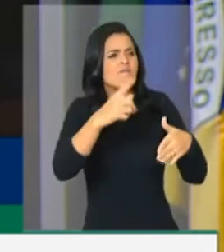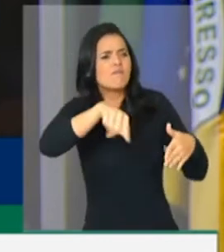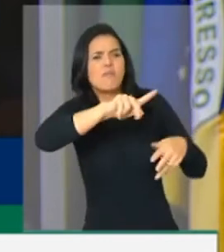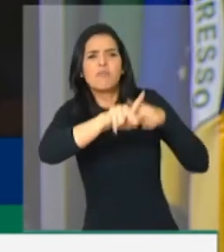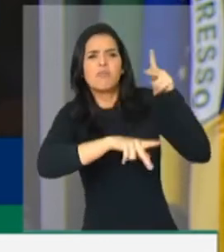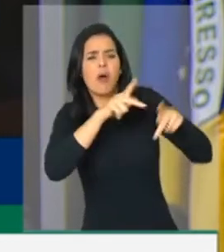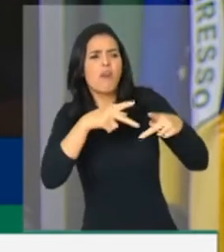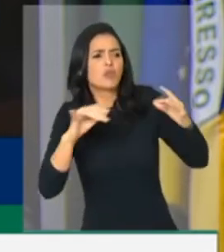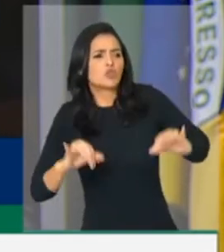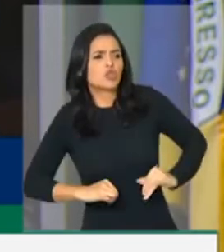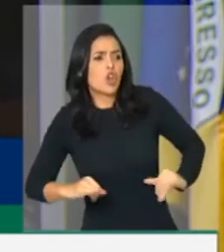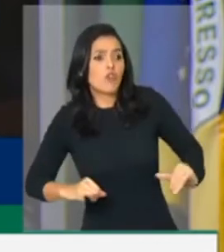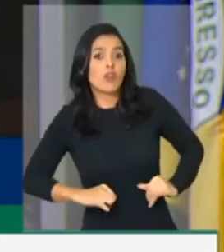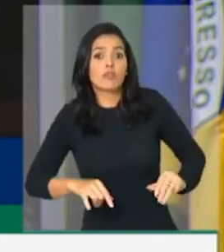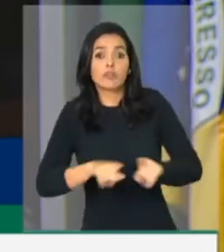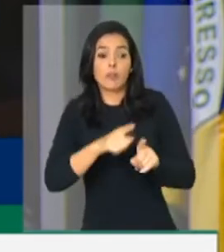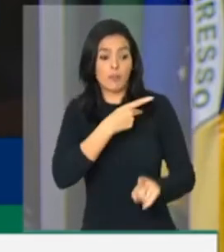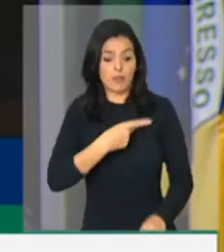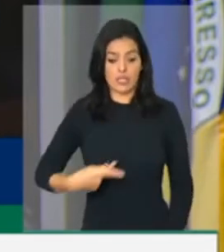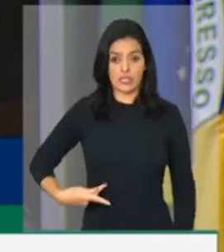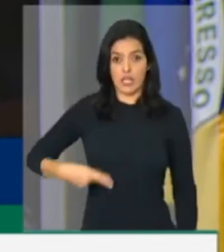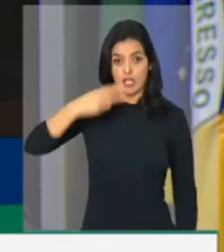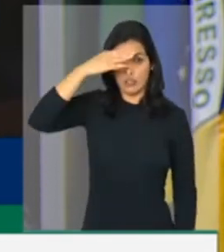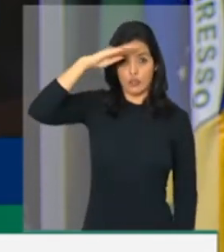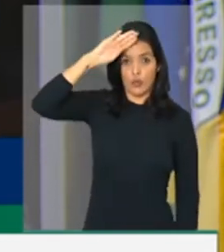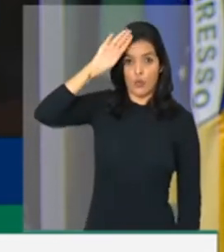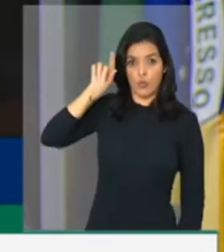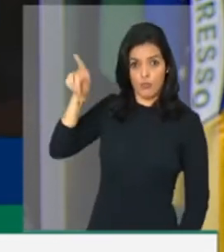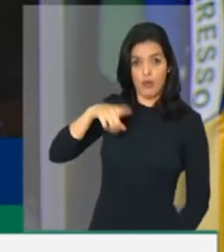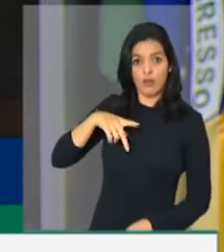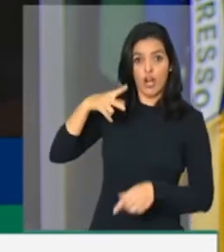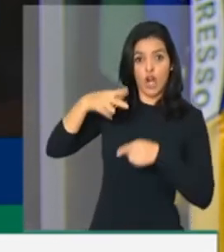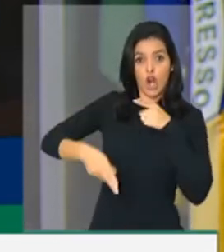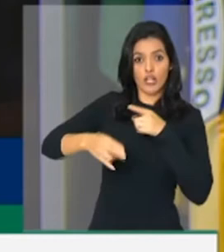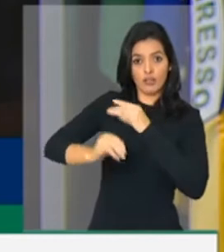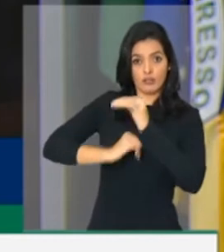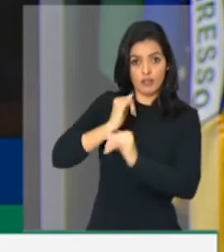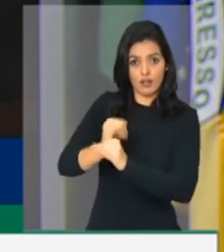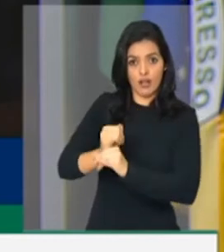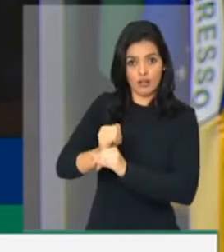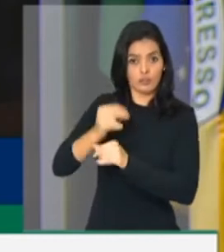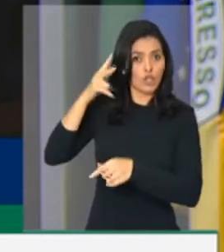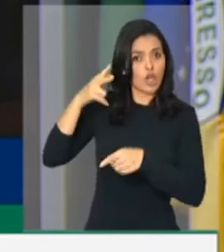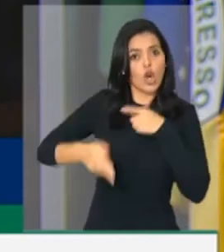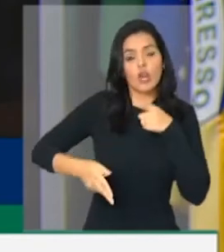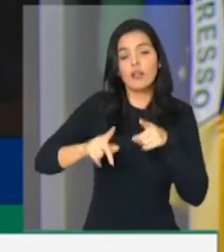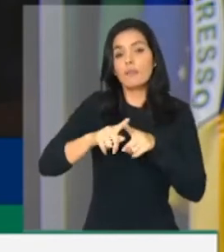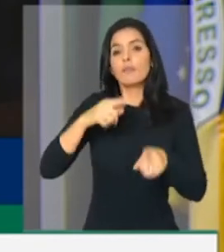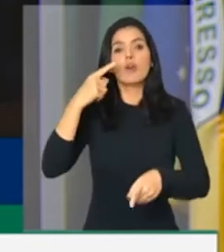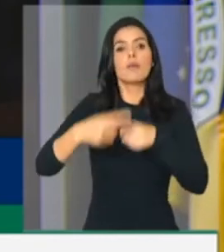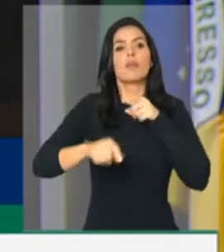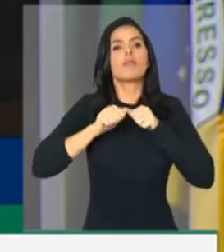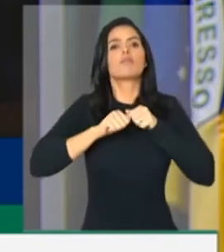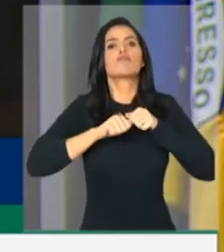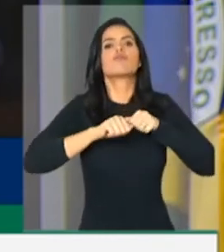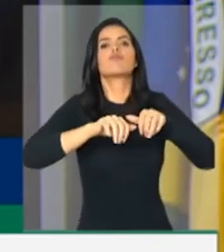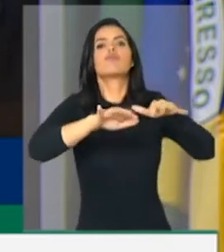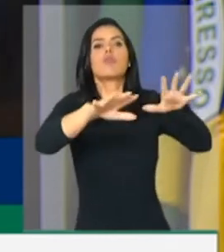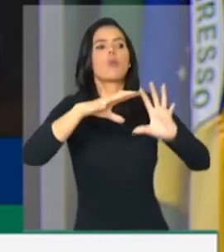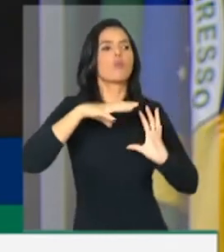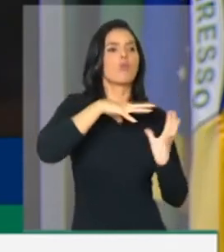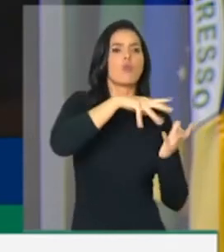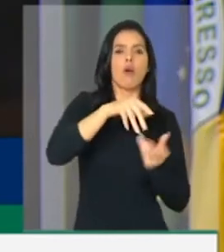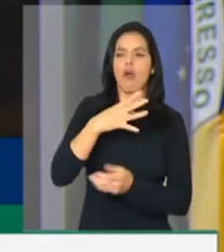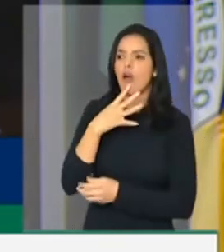o presidente cubano vem cortando a internet para proibir que o mundo saiba as mazelas